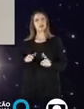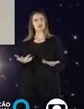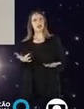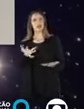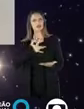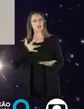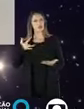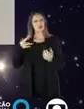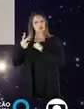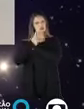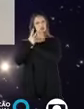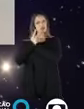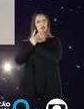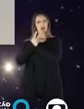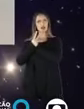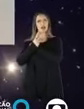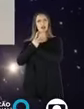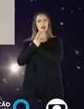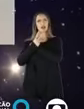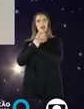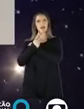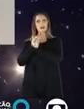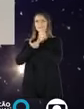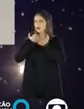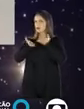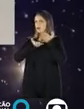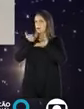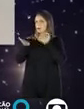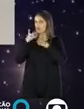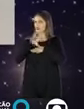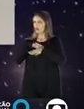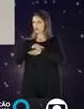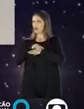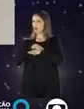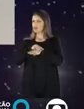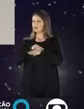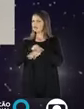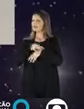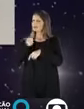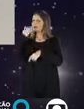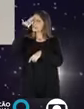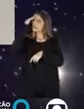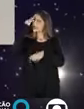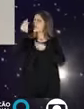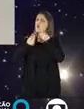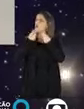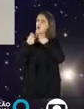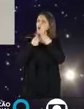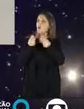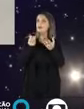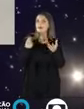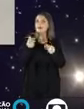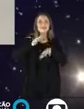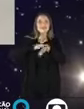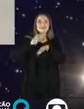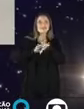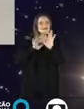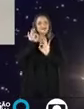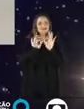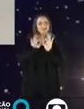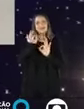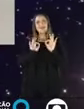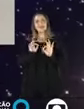de prevenção e cura, né, tratamento de doenças, eu também preciso entender como consumir, né?